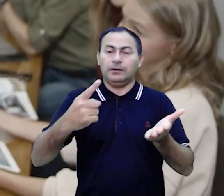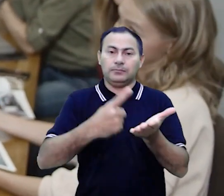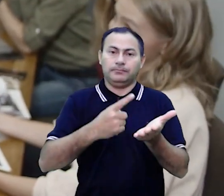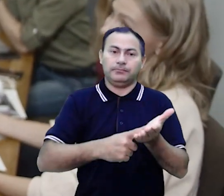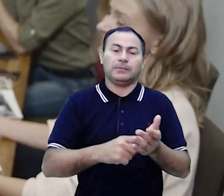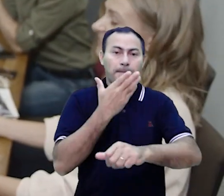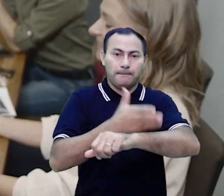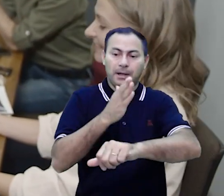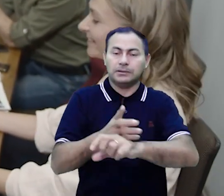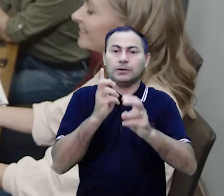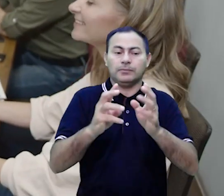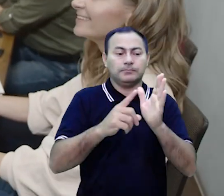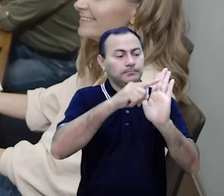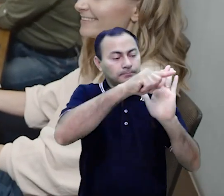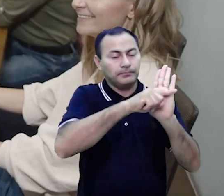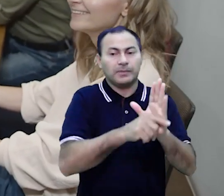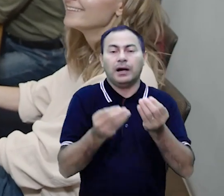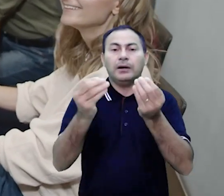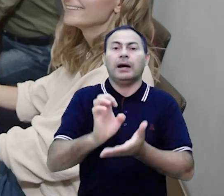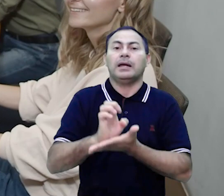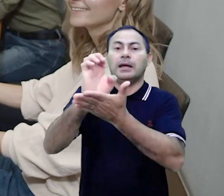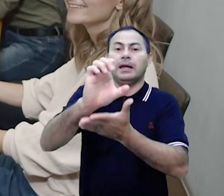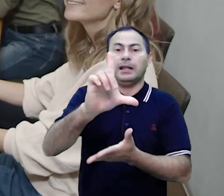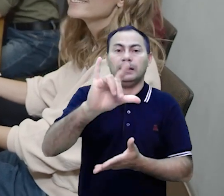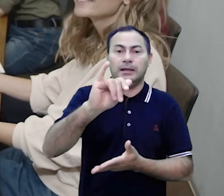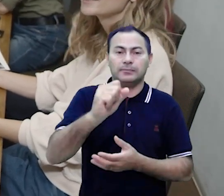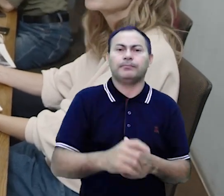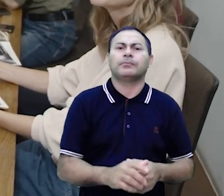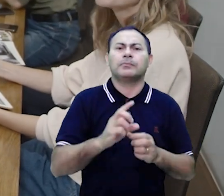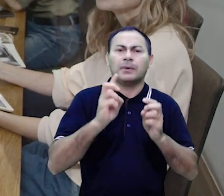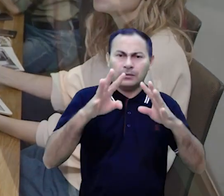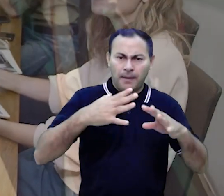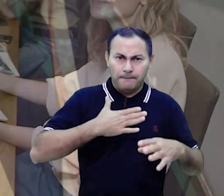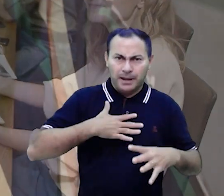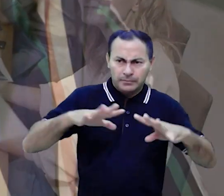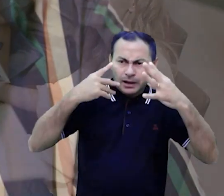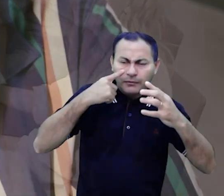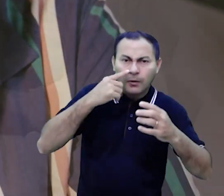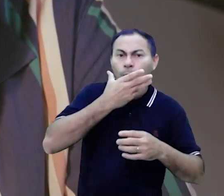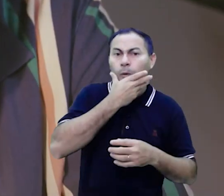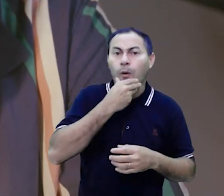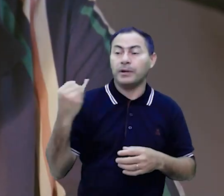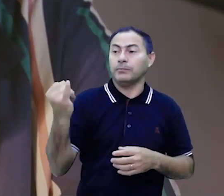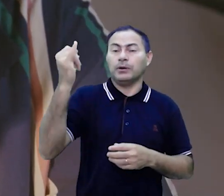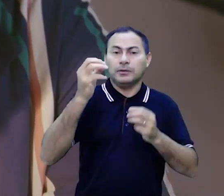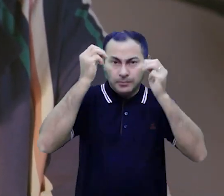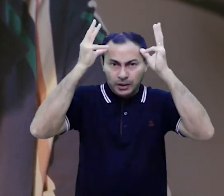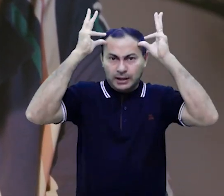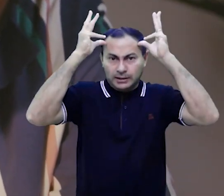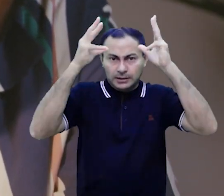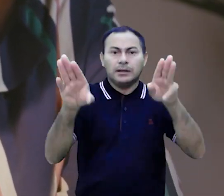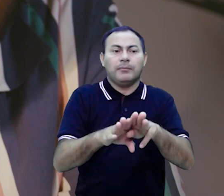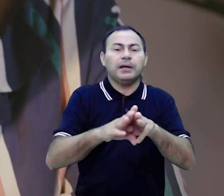tarefas a elas. Tão prático como a receita que ele deu a Elias. O que chama minha atenção é pensar que um homem tão